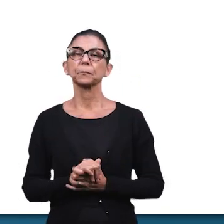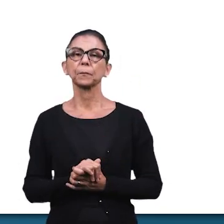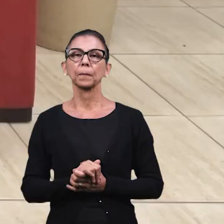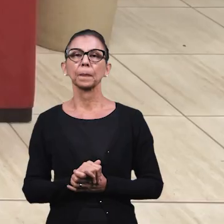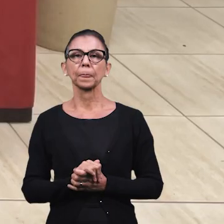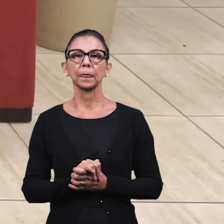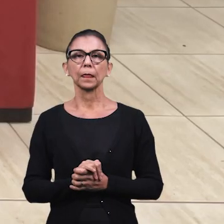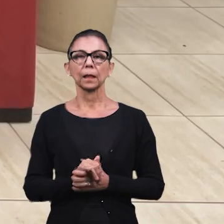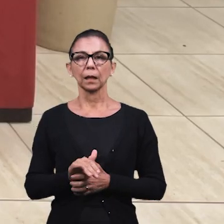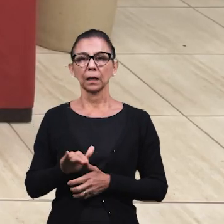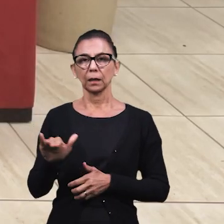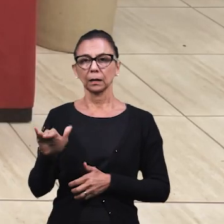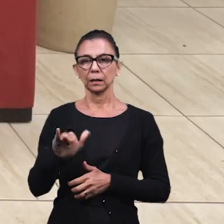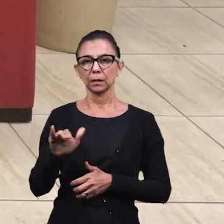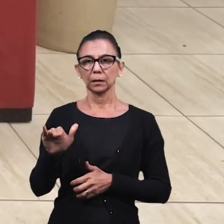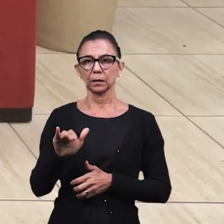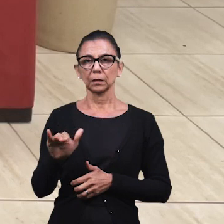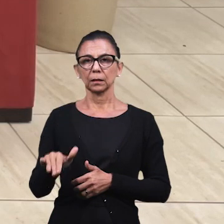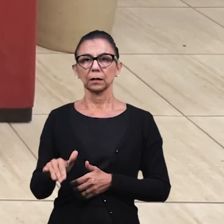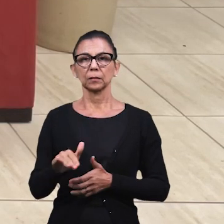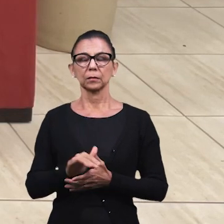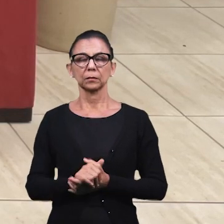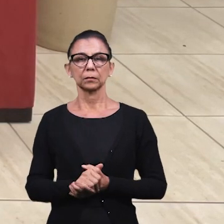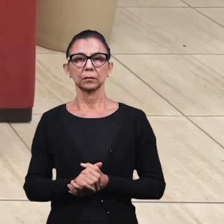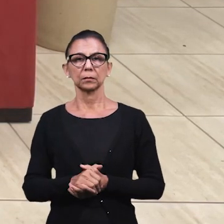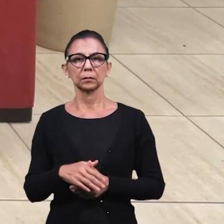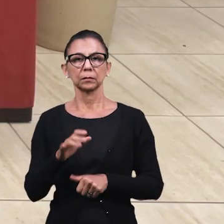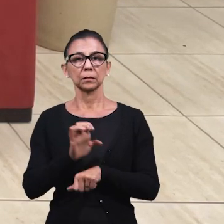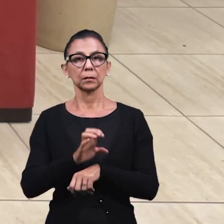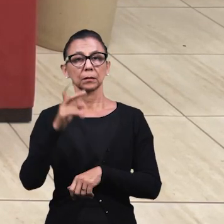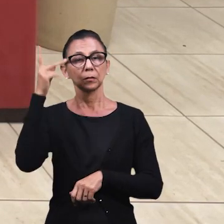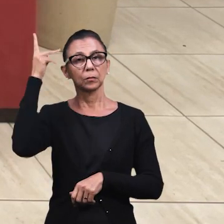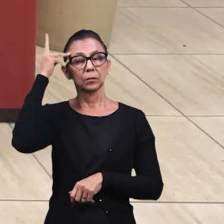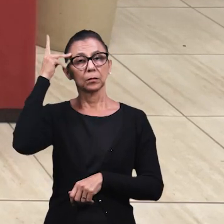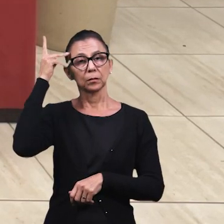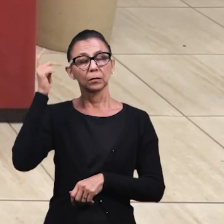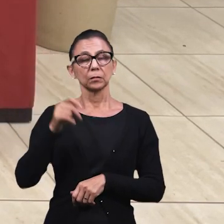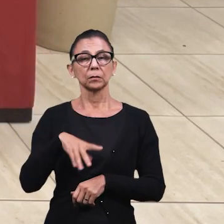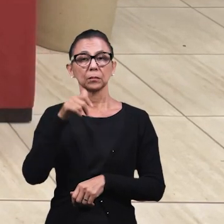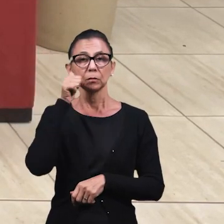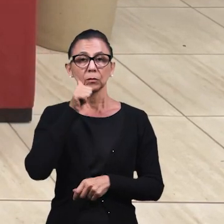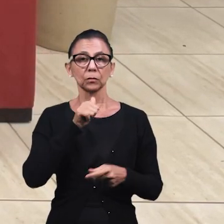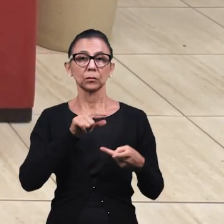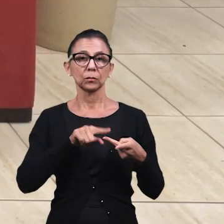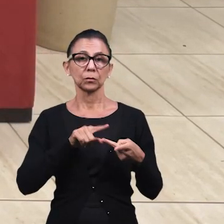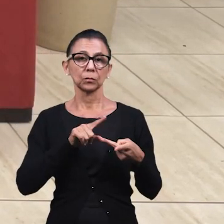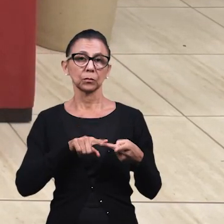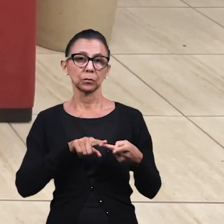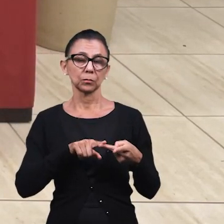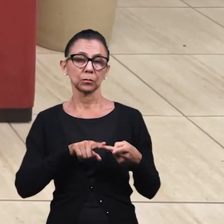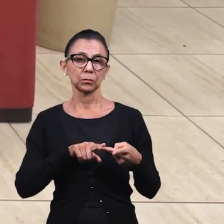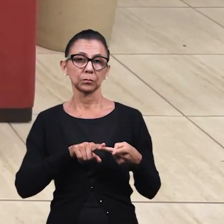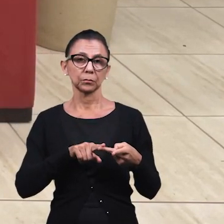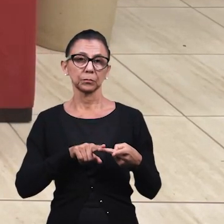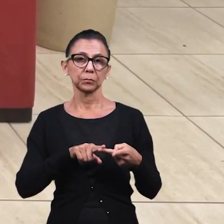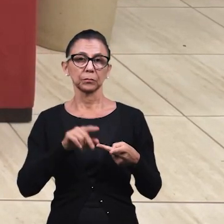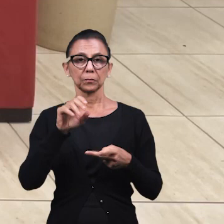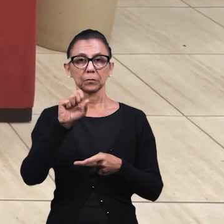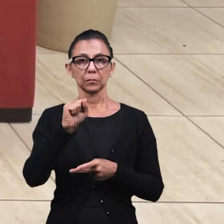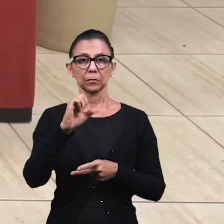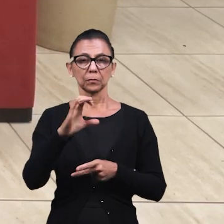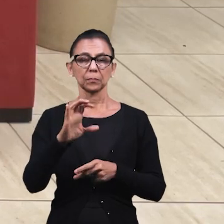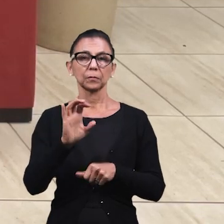resposta de um intermediário, que é o Eric Kenji Bastos Cato, de São Paulo, e a intermediária Júlia Inocente,